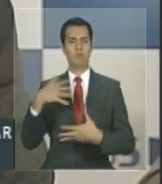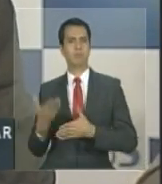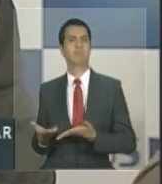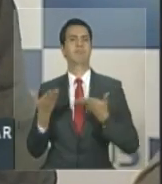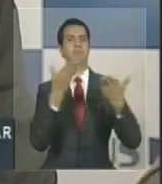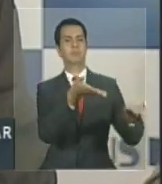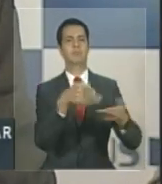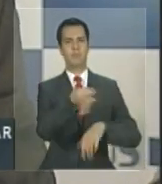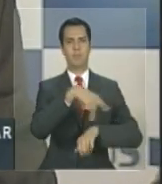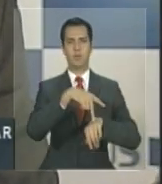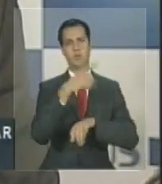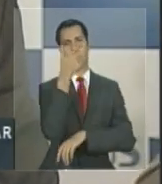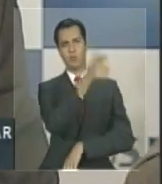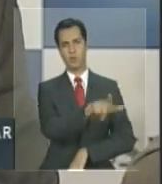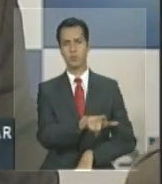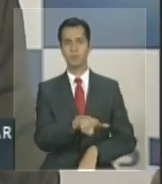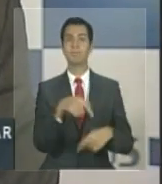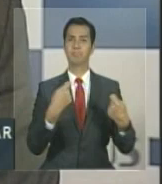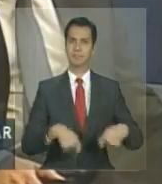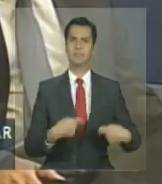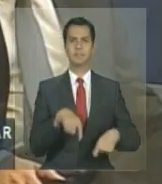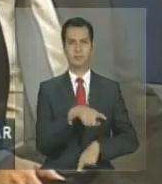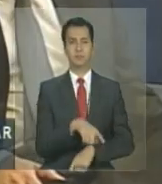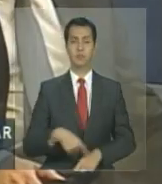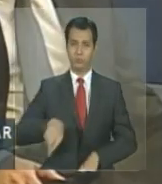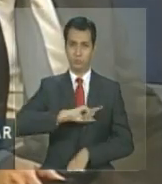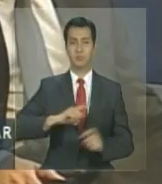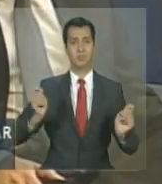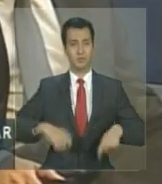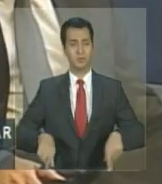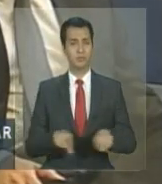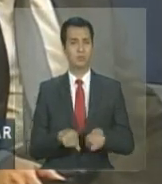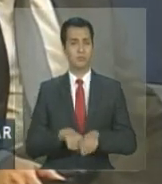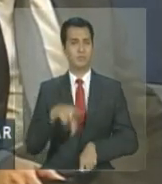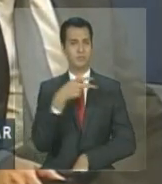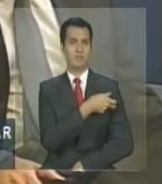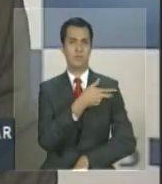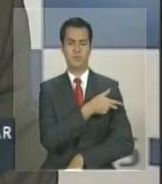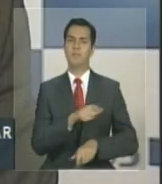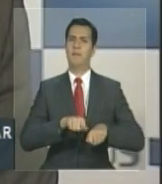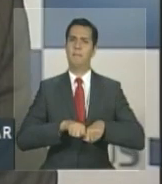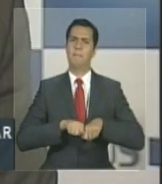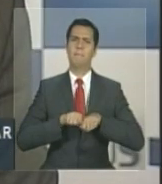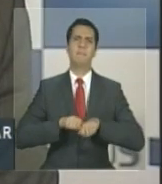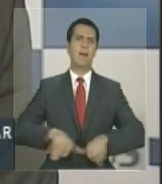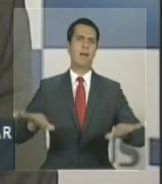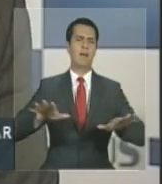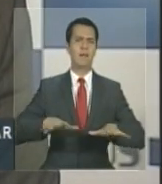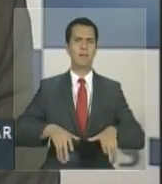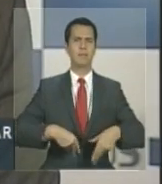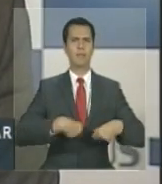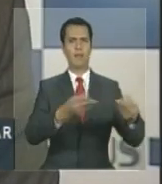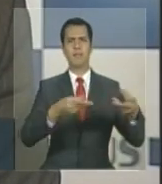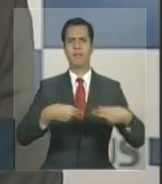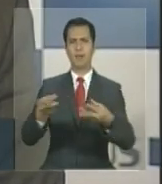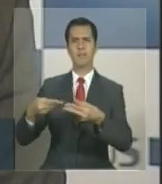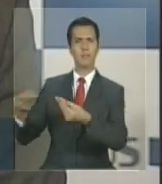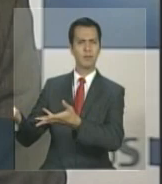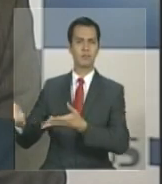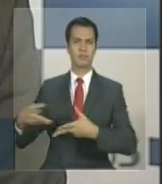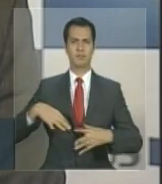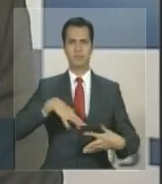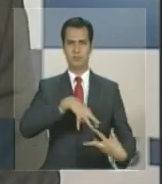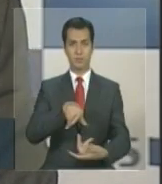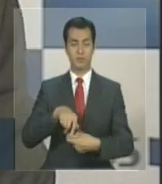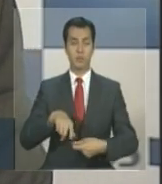de vacinas também a partir da produção. Hoje, 96% das doses de vacinas que se